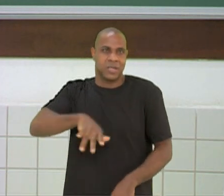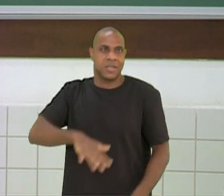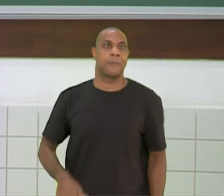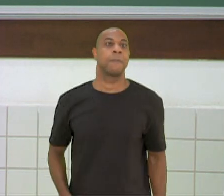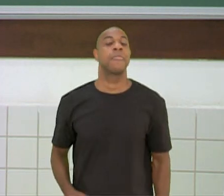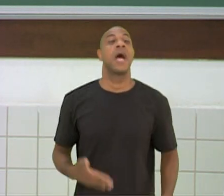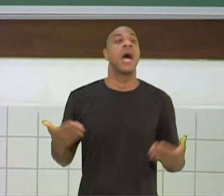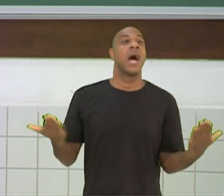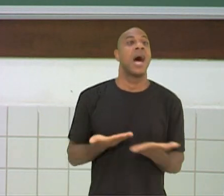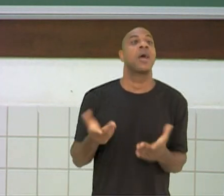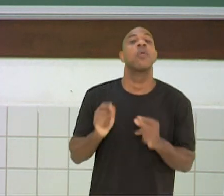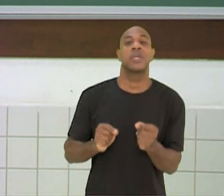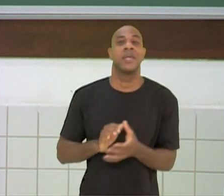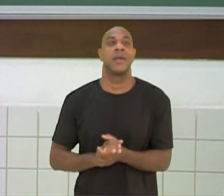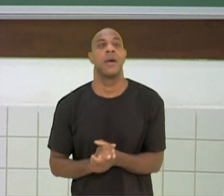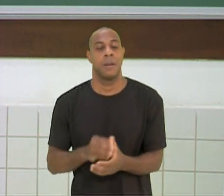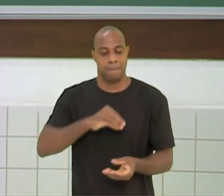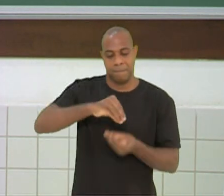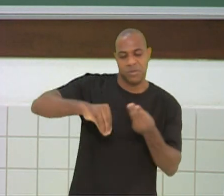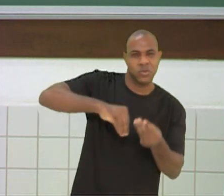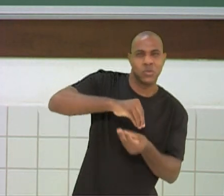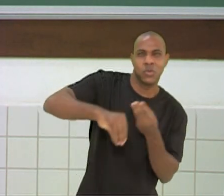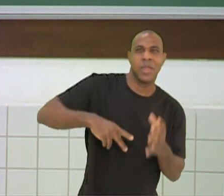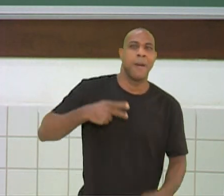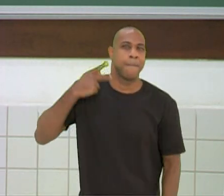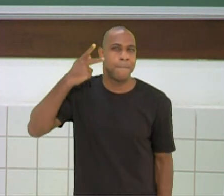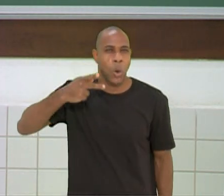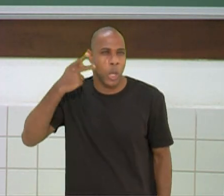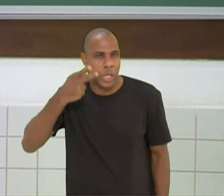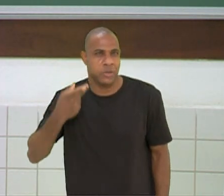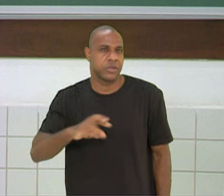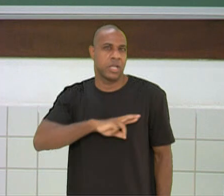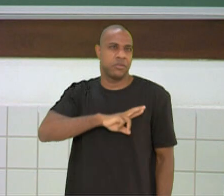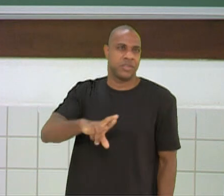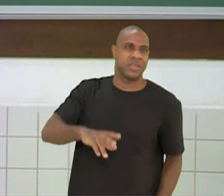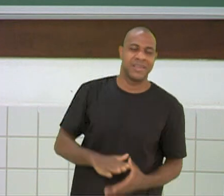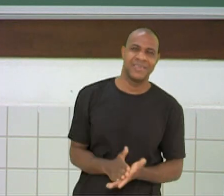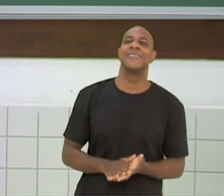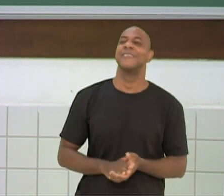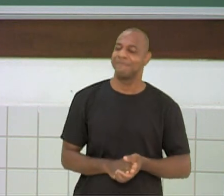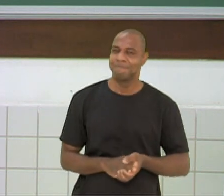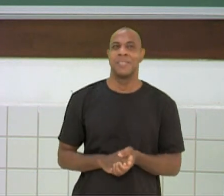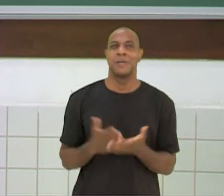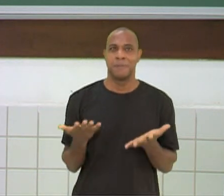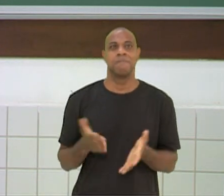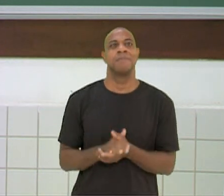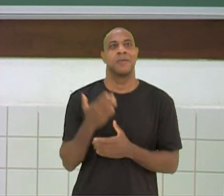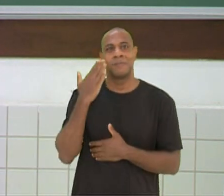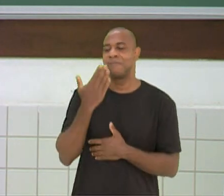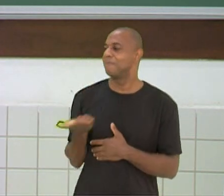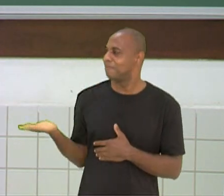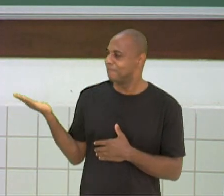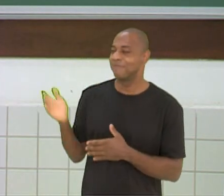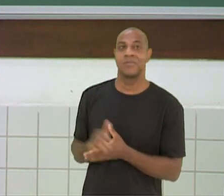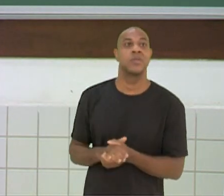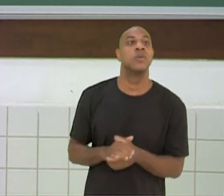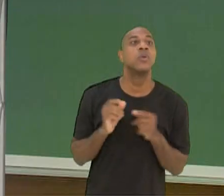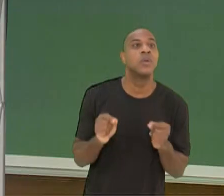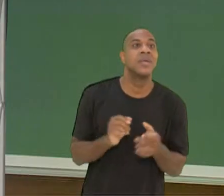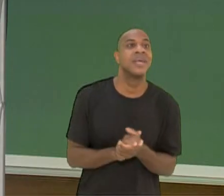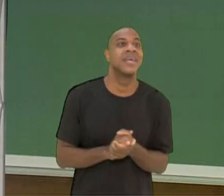política com grupos religiosos. Vamos para mais um cenário de conflitos e tensões atuais no mundo. Você tem aqui